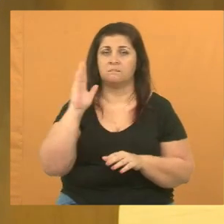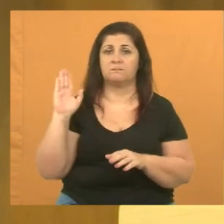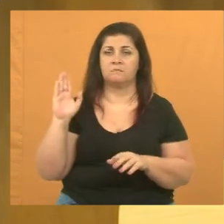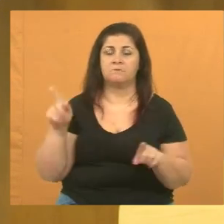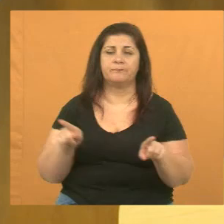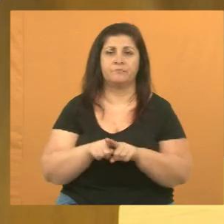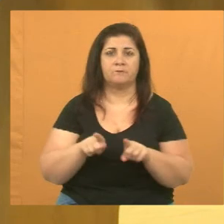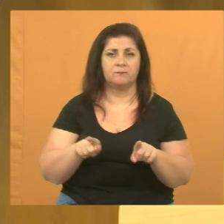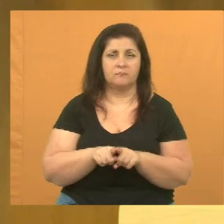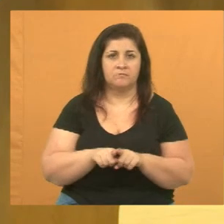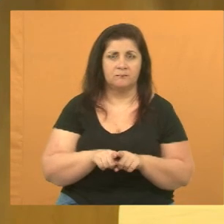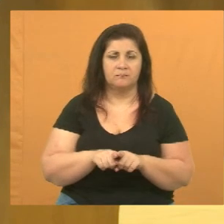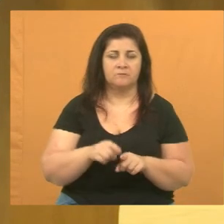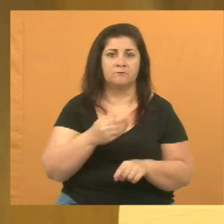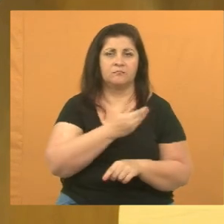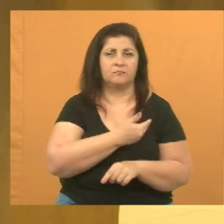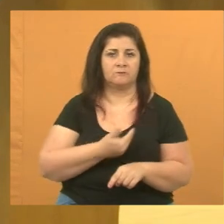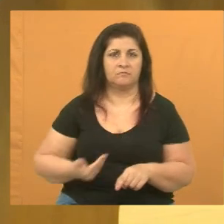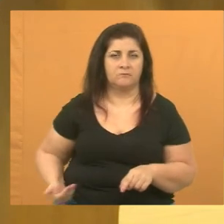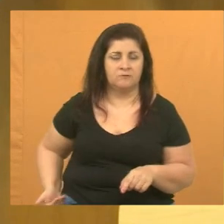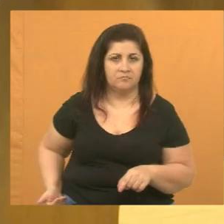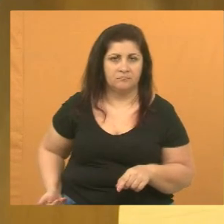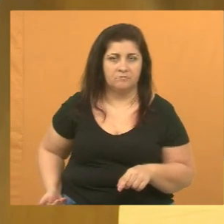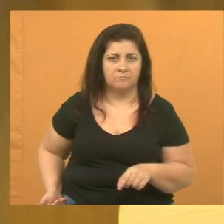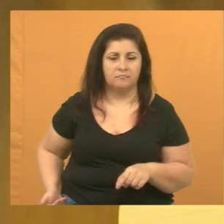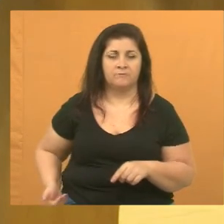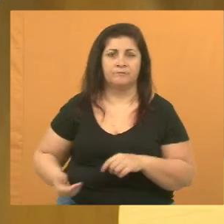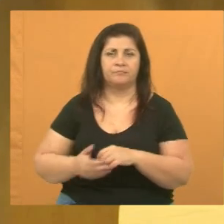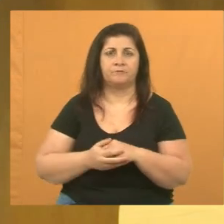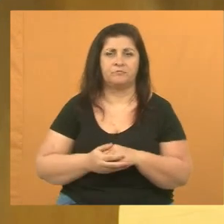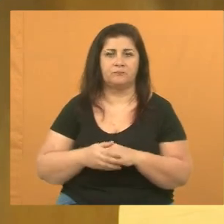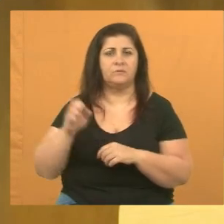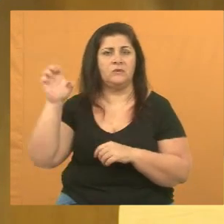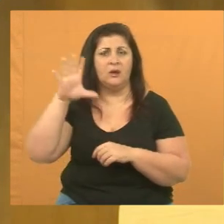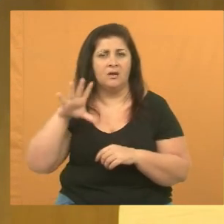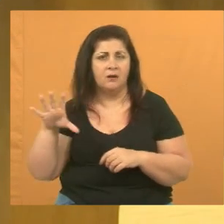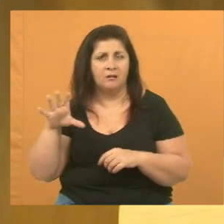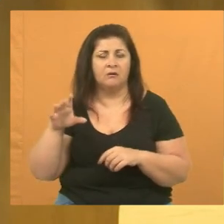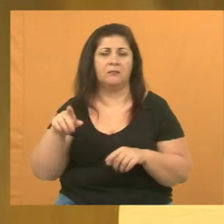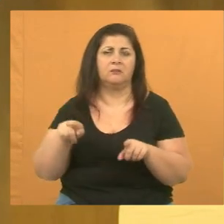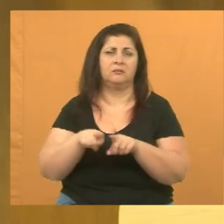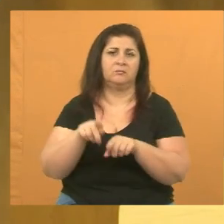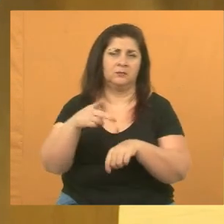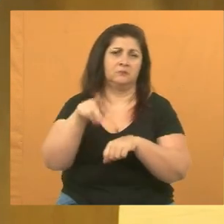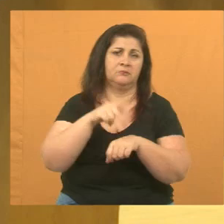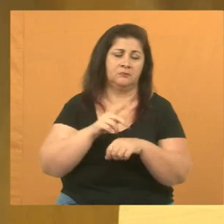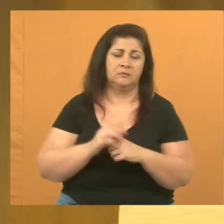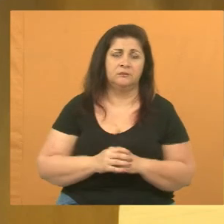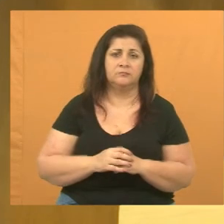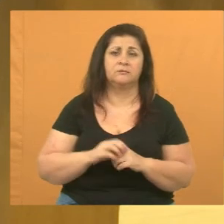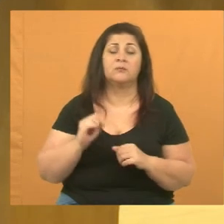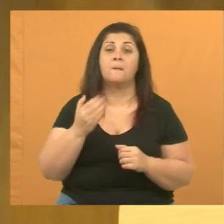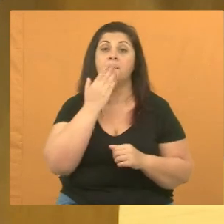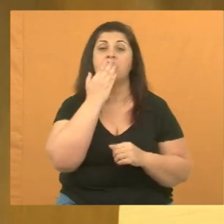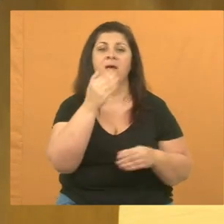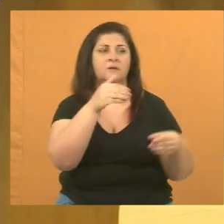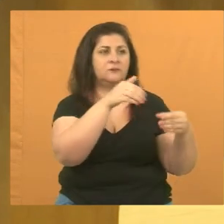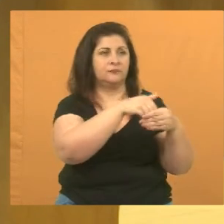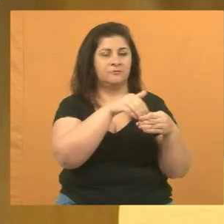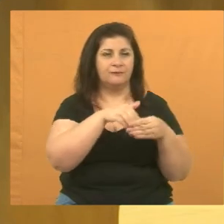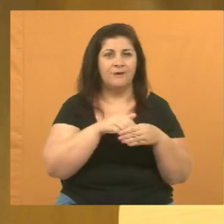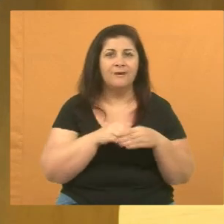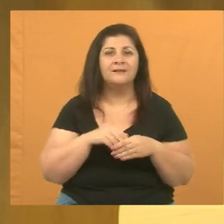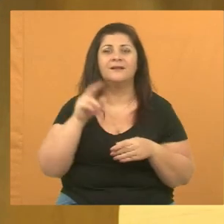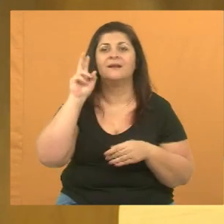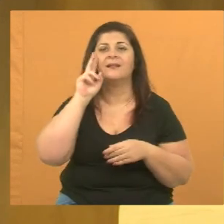do governo estadual e federal e do presidente da República, quando vai pedir seus votos, é que